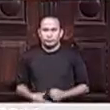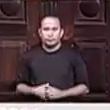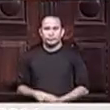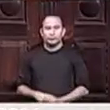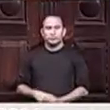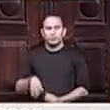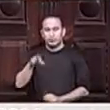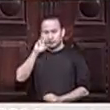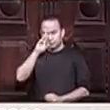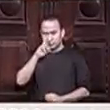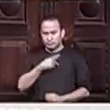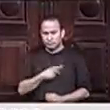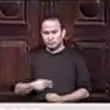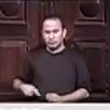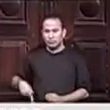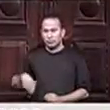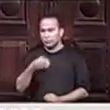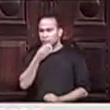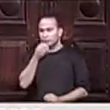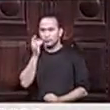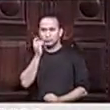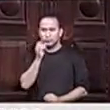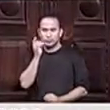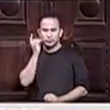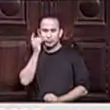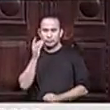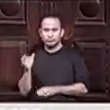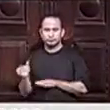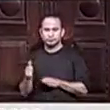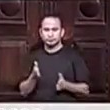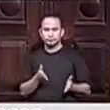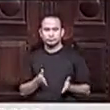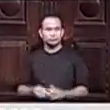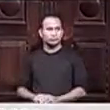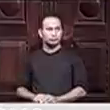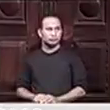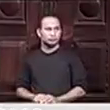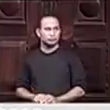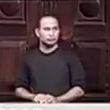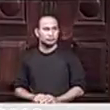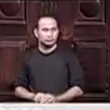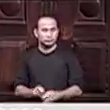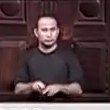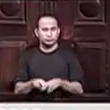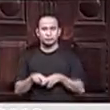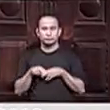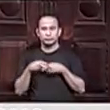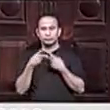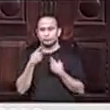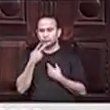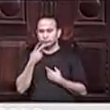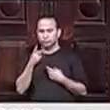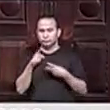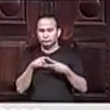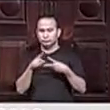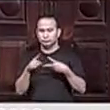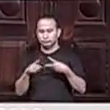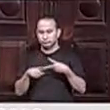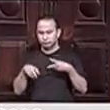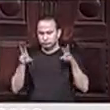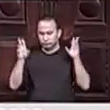Senhor presidente, senhoras e senhores deputados, subo aqui a essa tribuna para tratar de dois temas